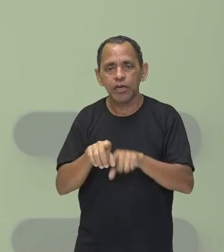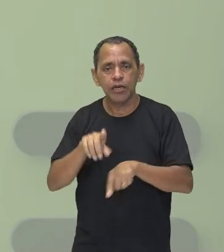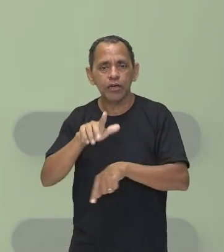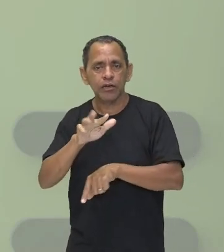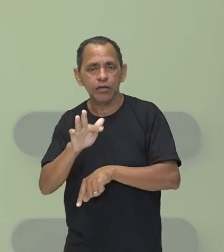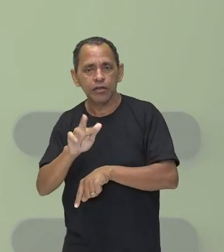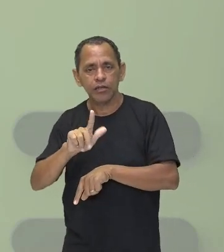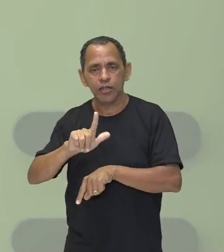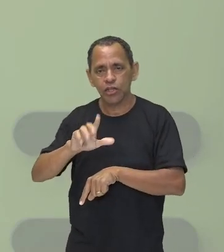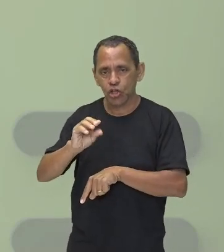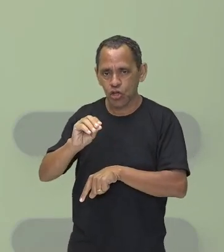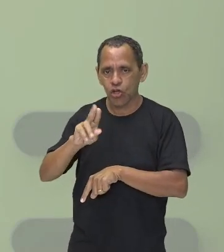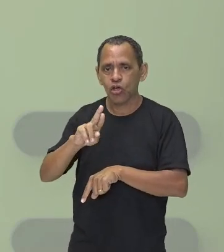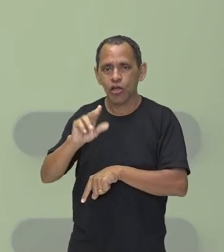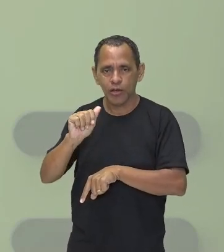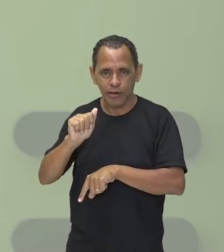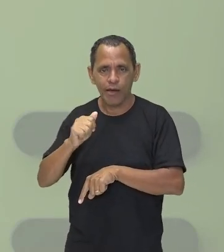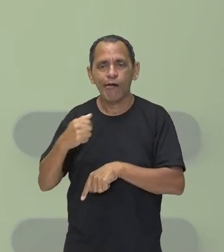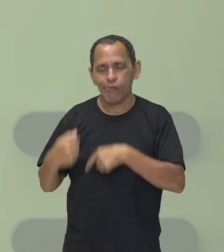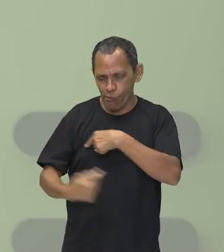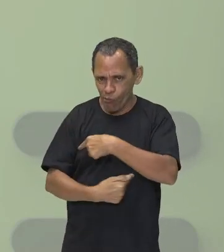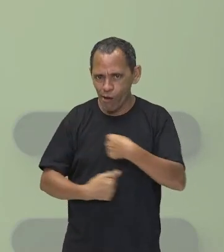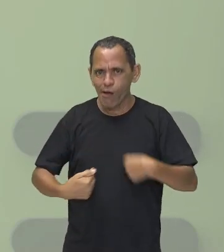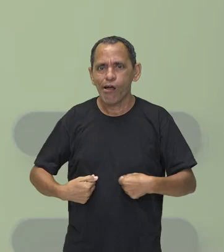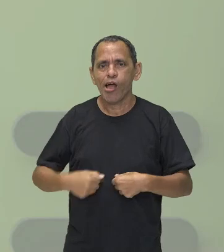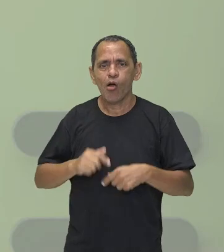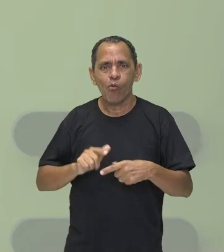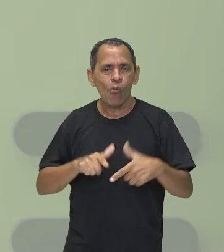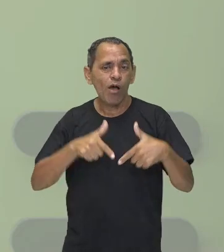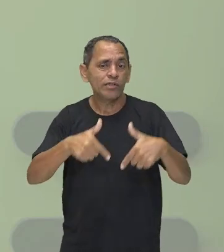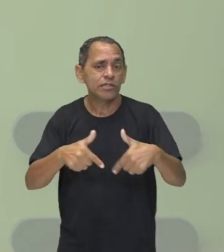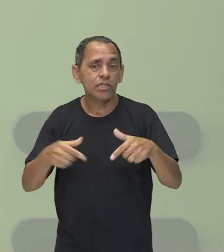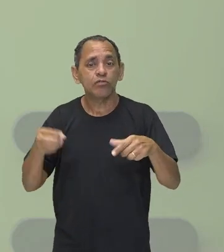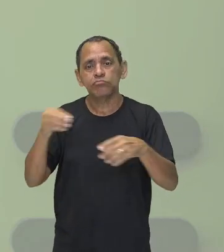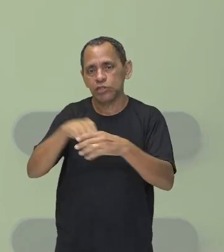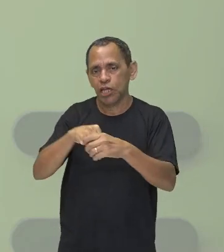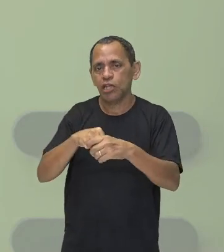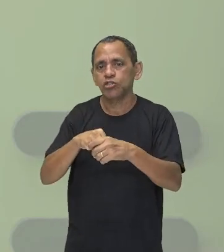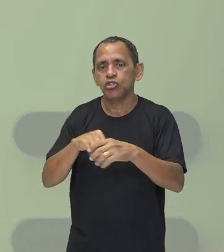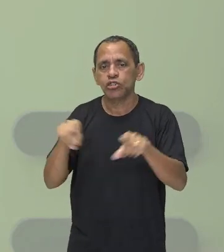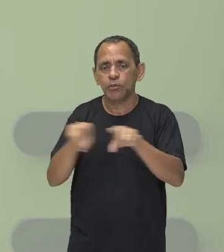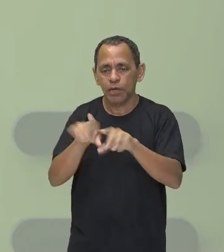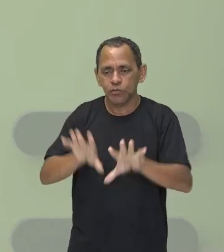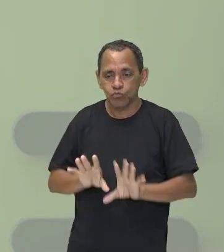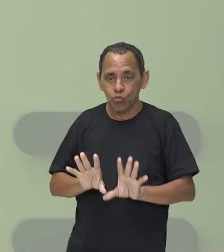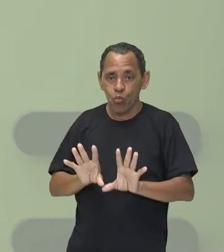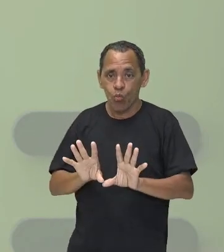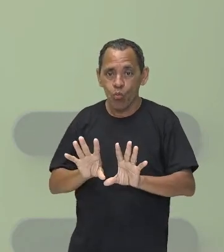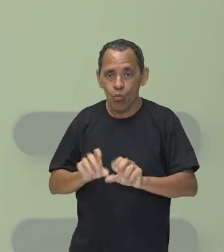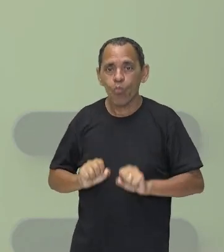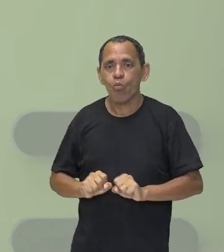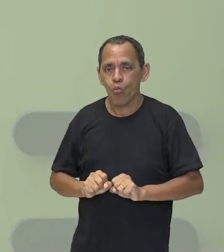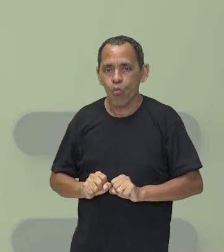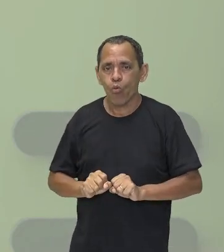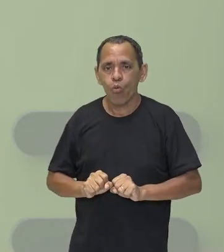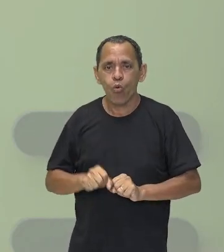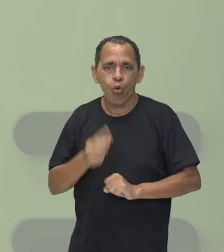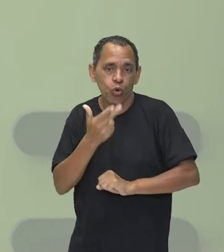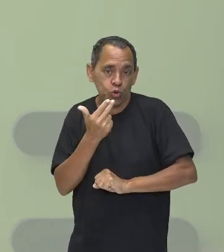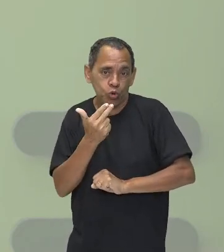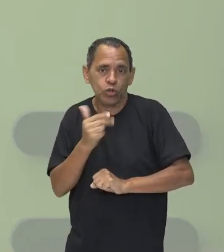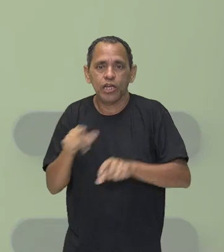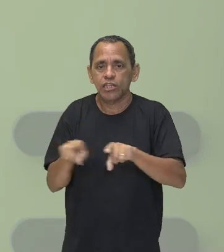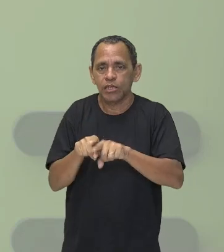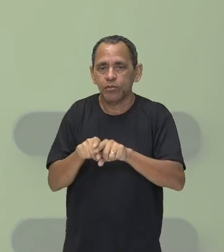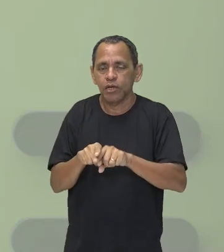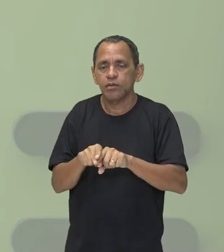que elas vão atuar diretamente na absorção de nutrientes, né? A gente dá o alimento